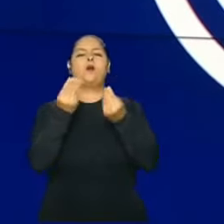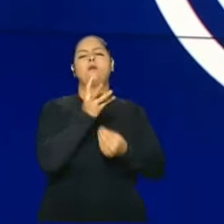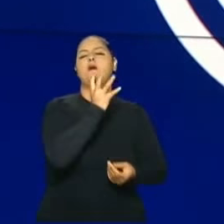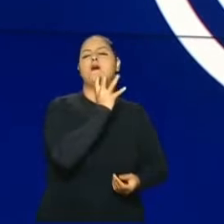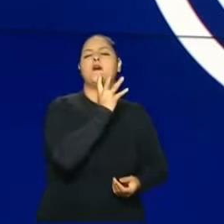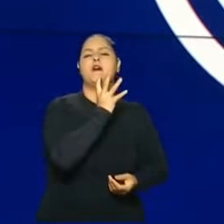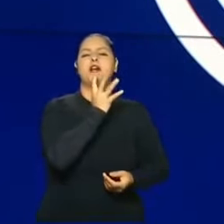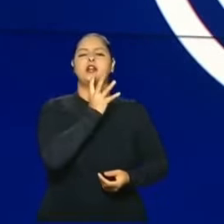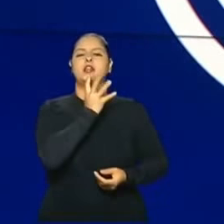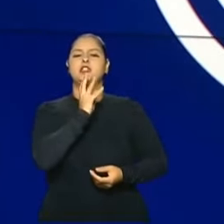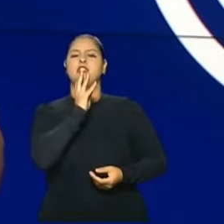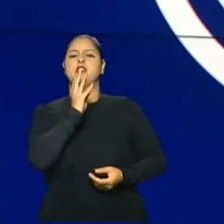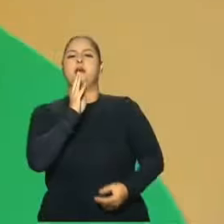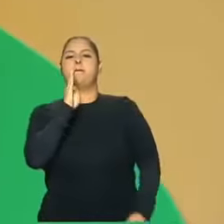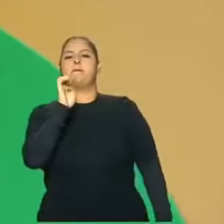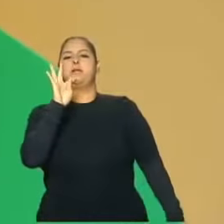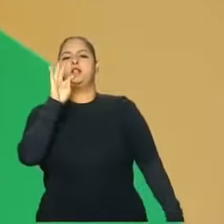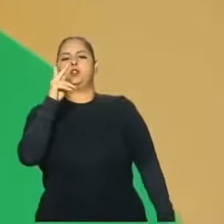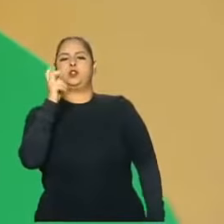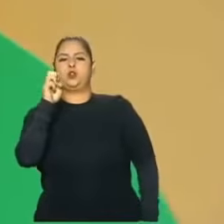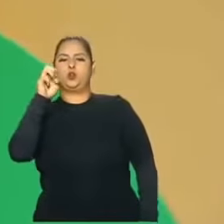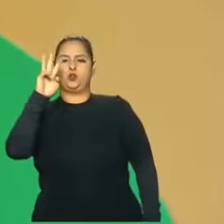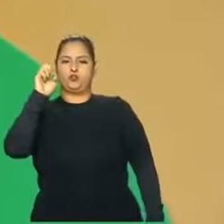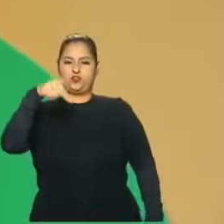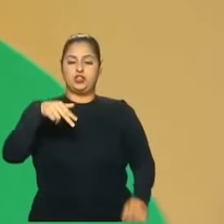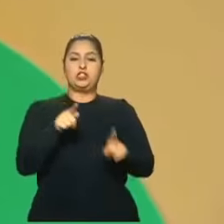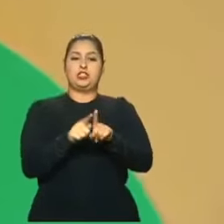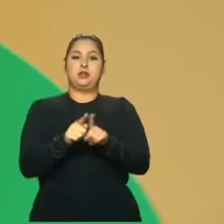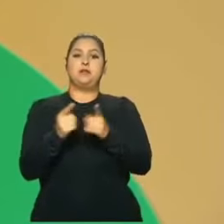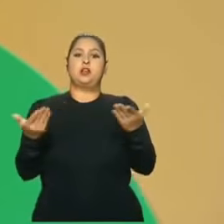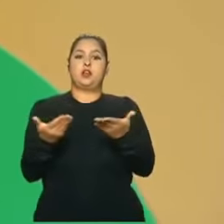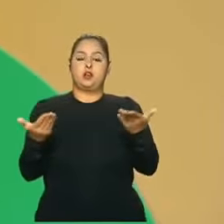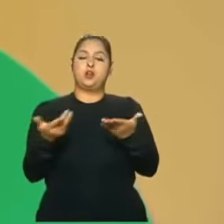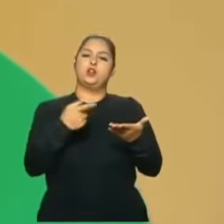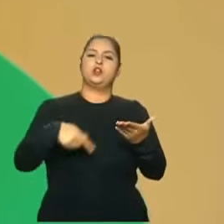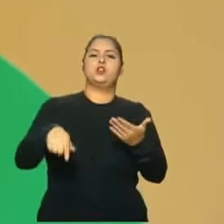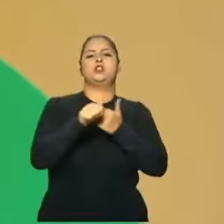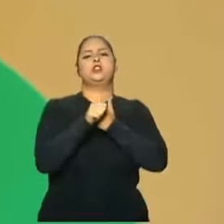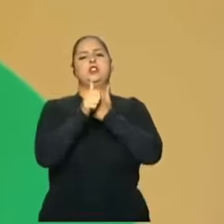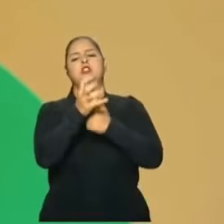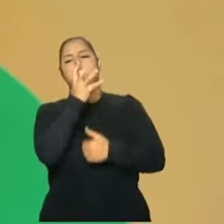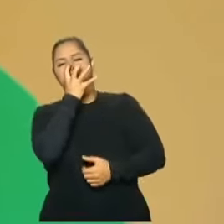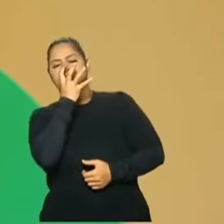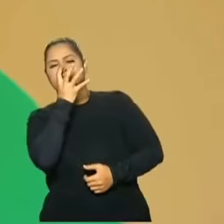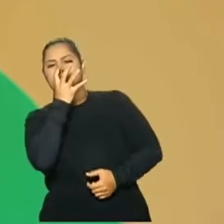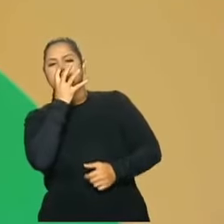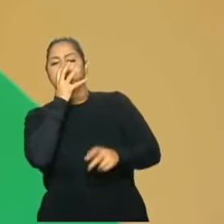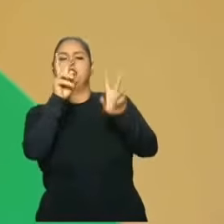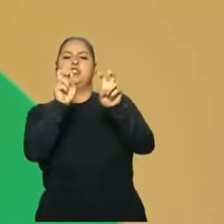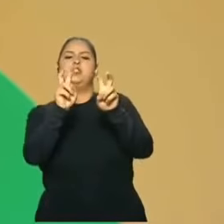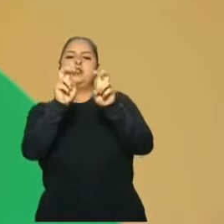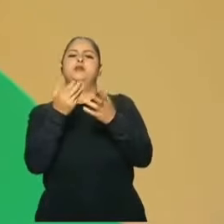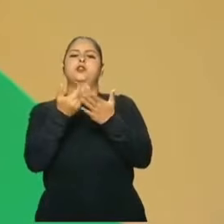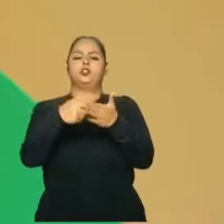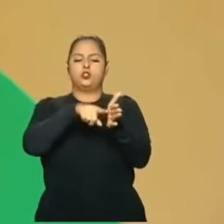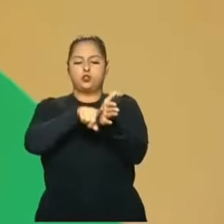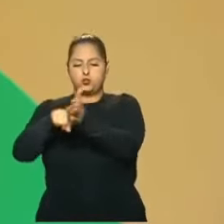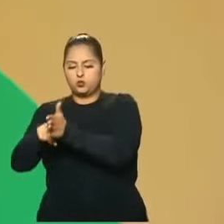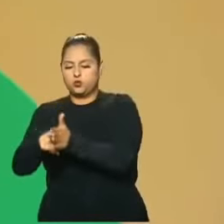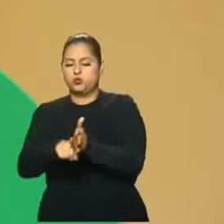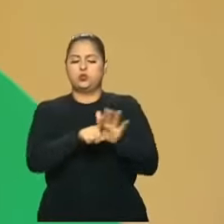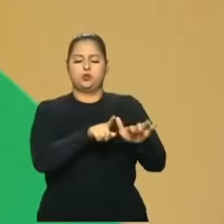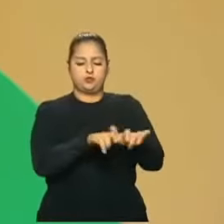compositores como Bach, Villa-Lobos e Beethoven. Vamos acompanhar de Tim Rescala os temas Estudo para Piano, Bento